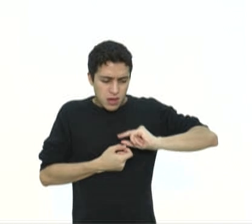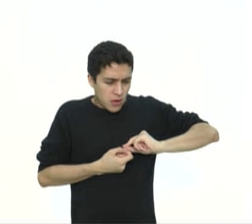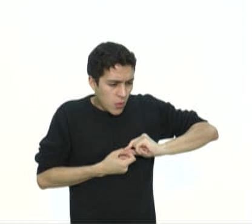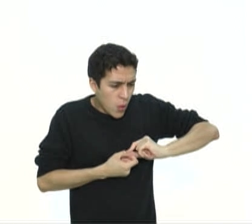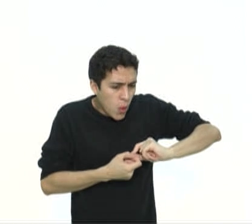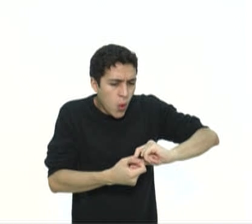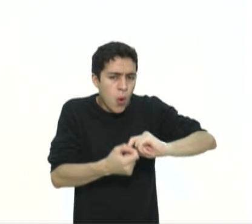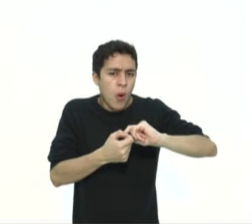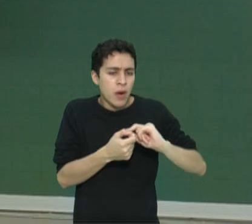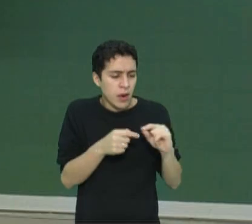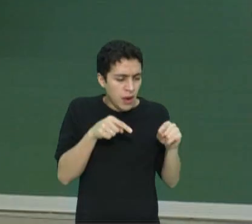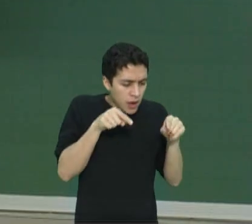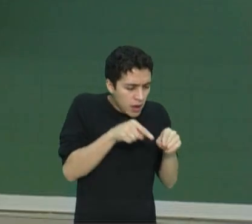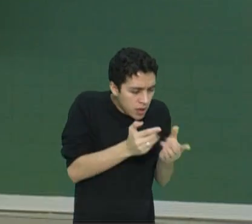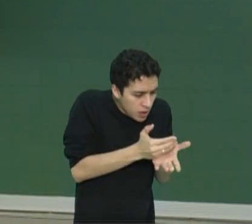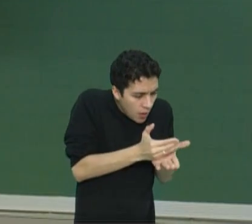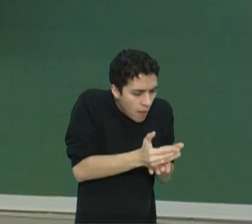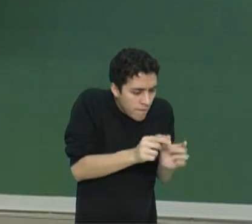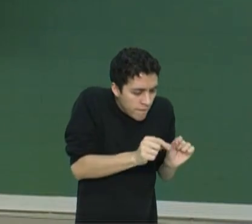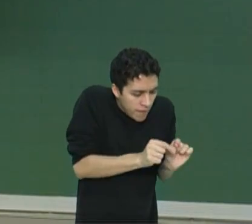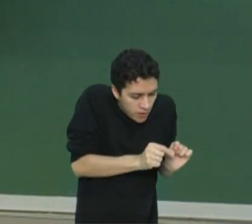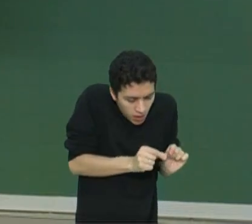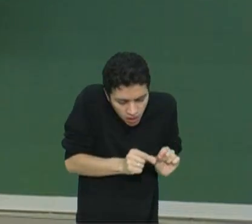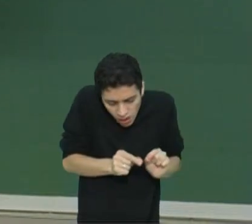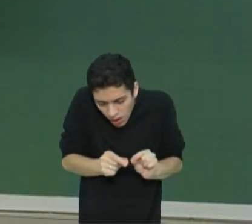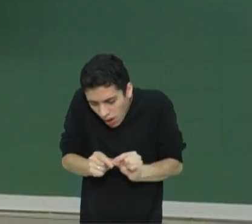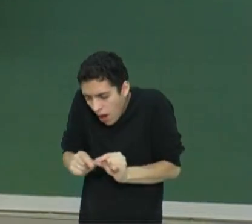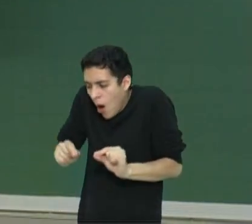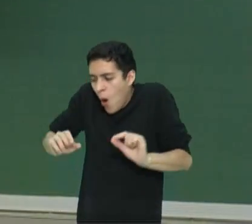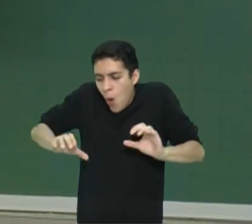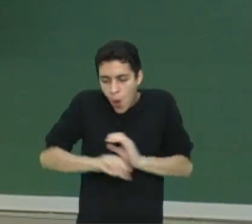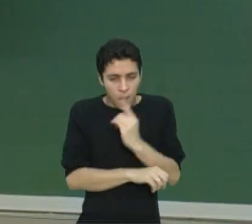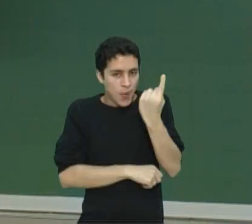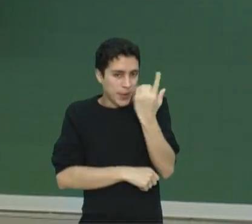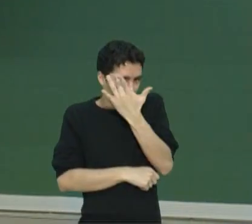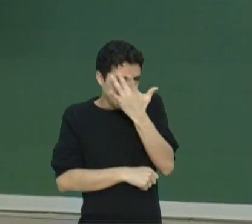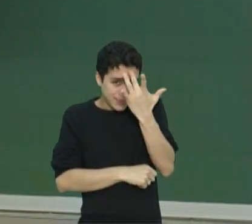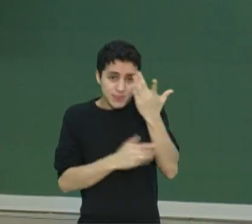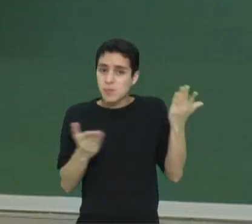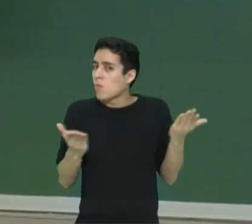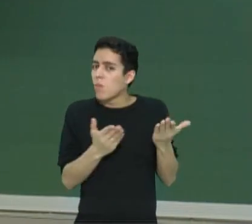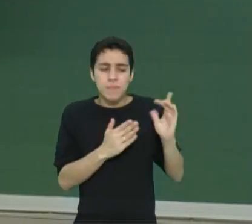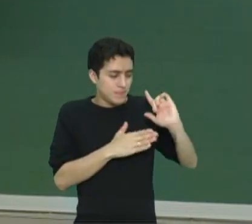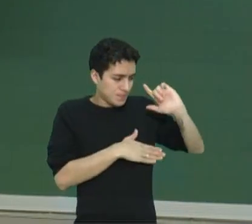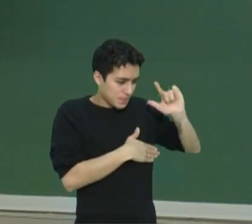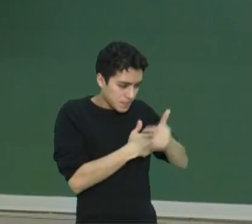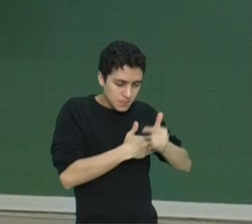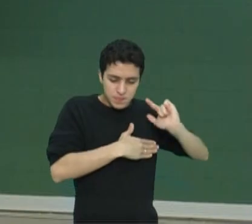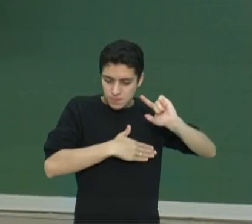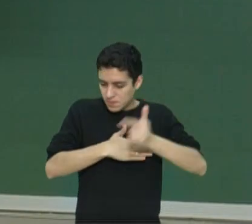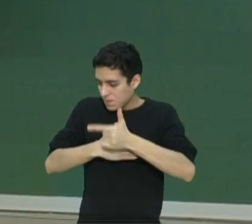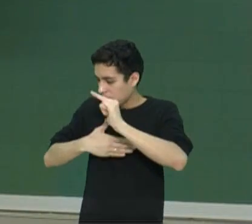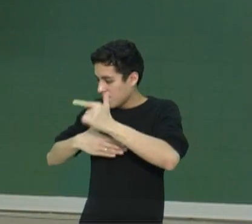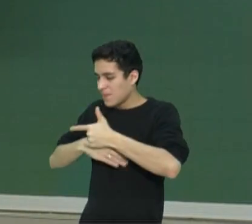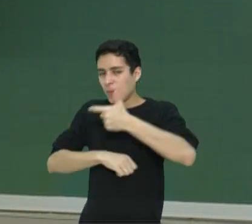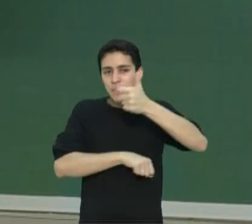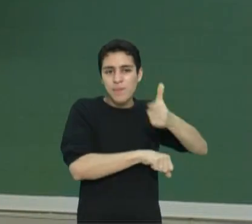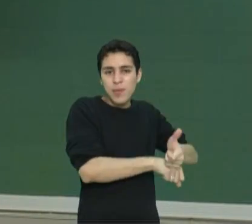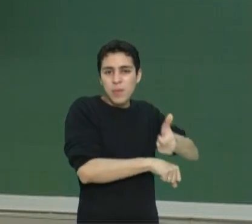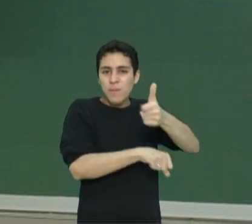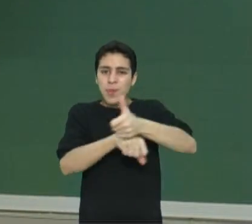desde o início da do processo de produção até o final era um trabalhador só hoje essa divisão social trouxe as profissões